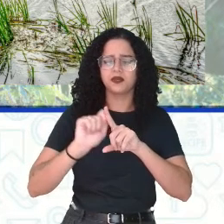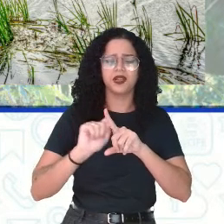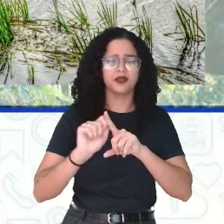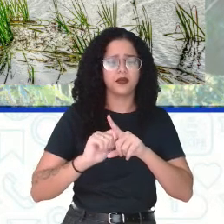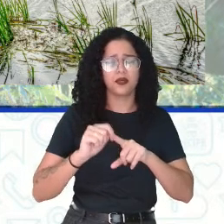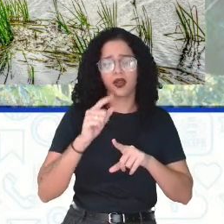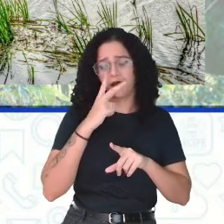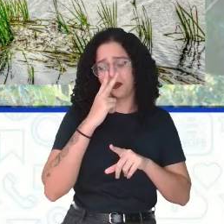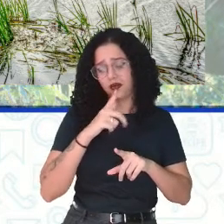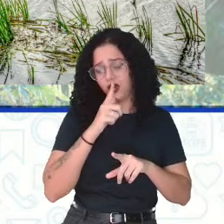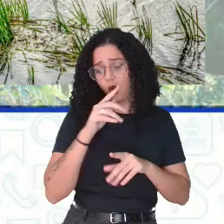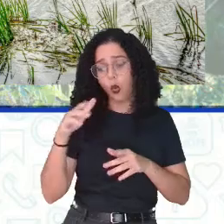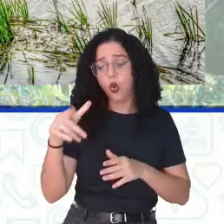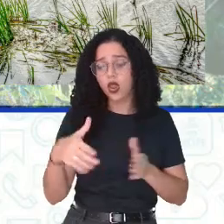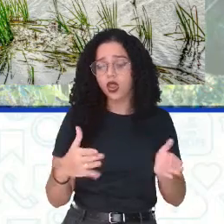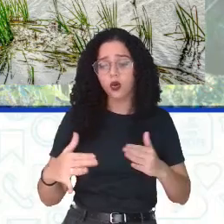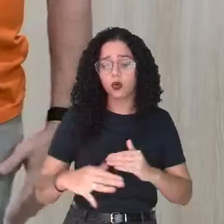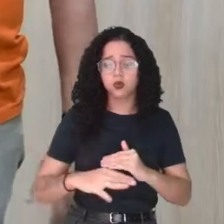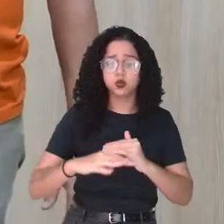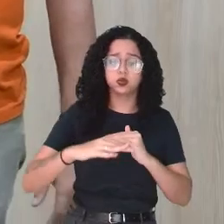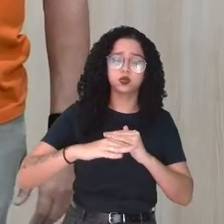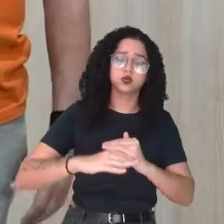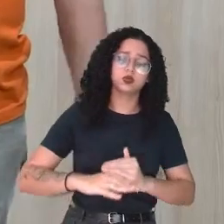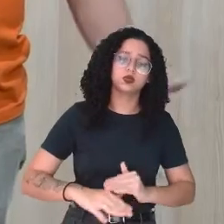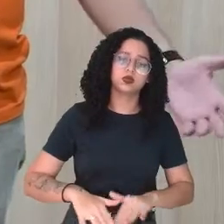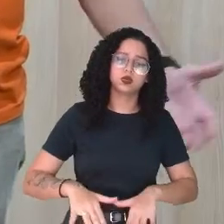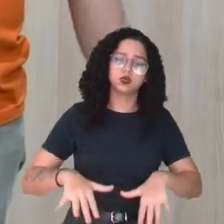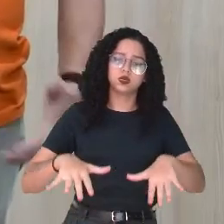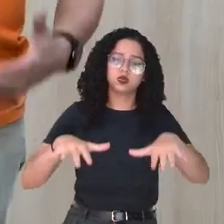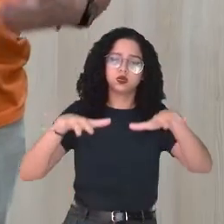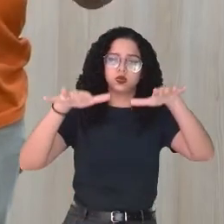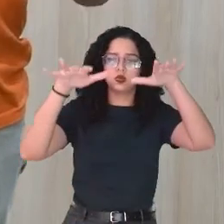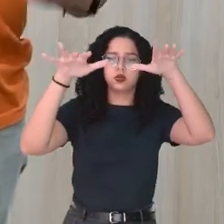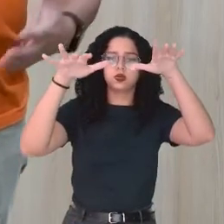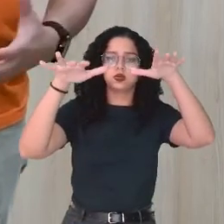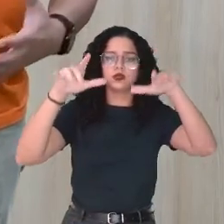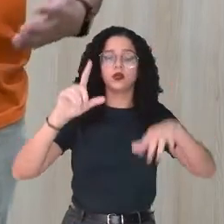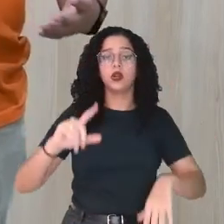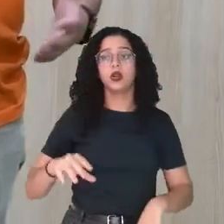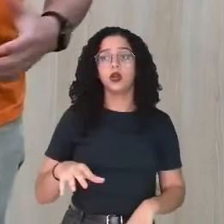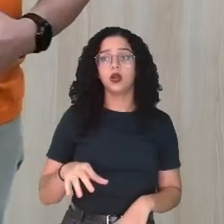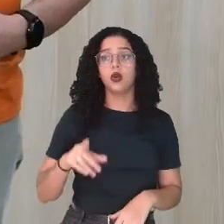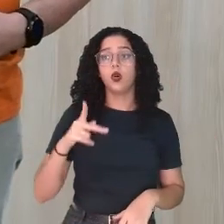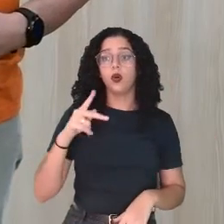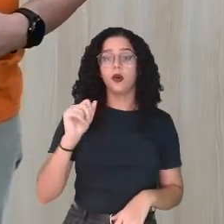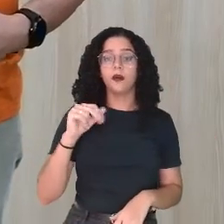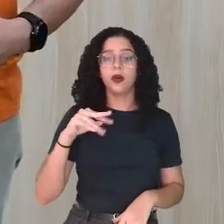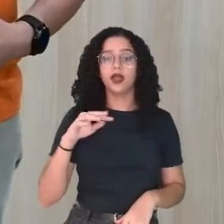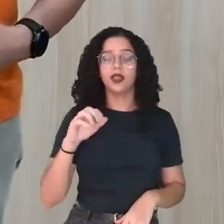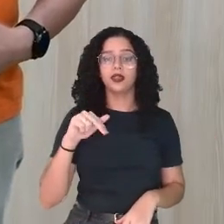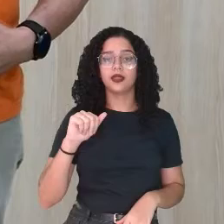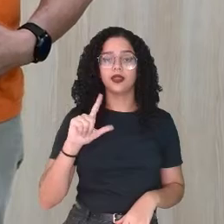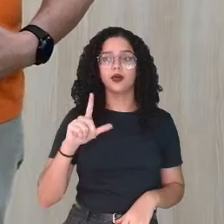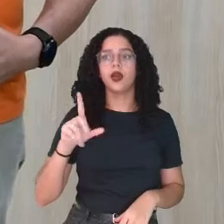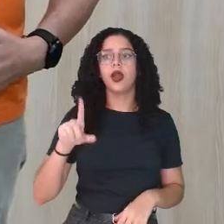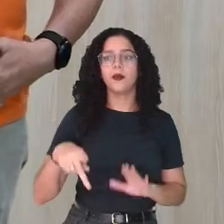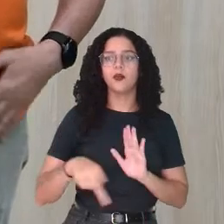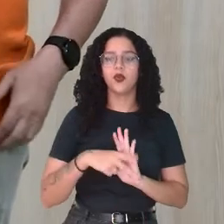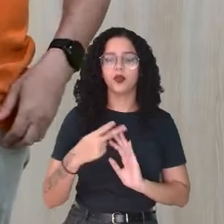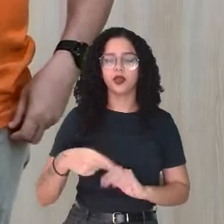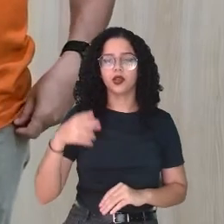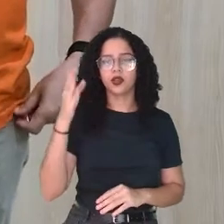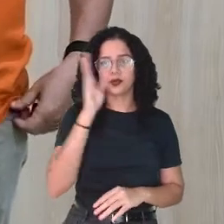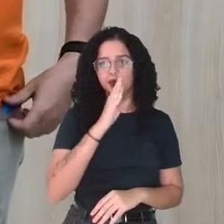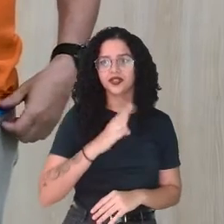o rio sobe e o Pantanal é um ecossistema, um bioma específico próprio nosso do país. Ter muito cuidado